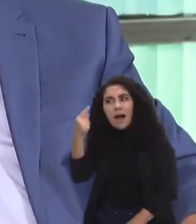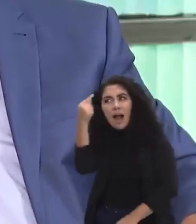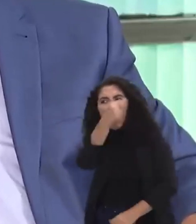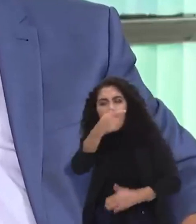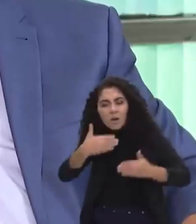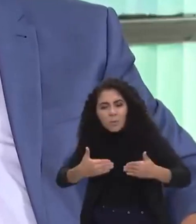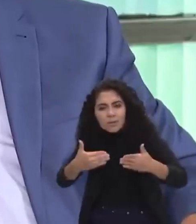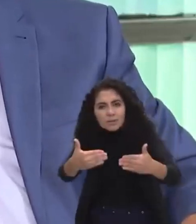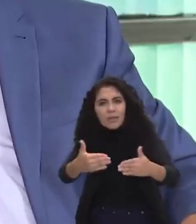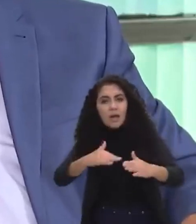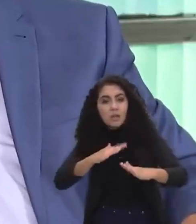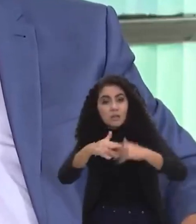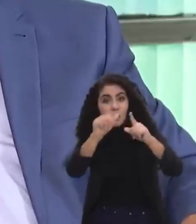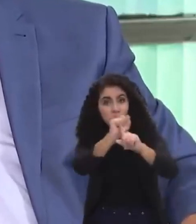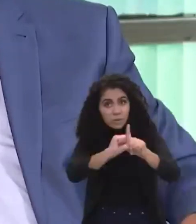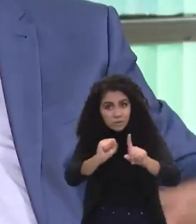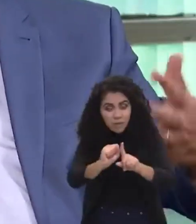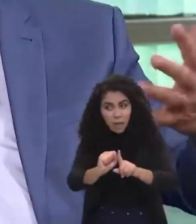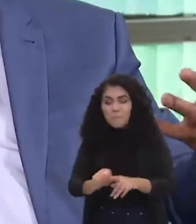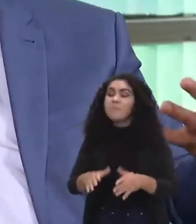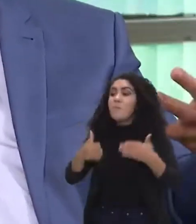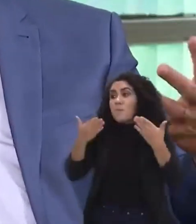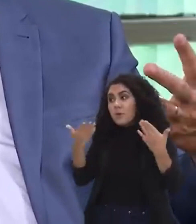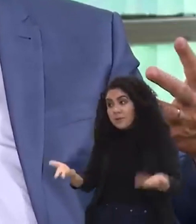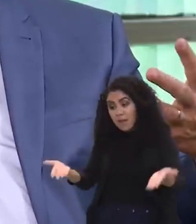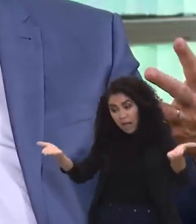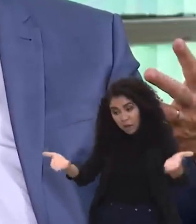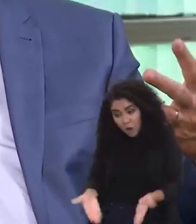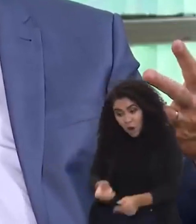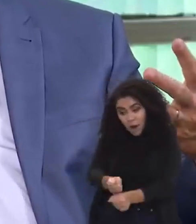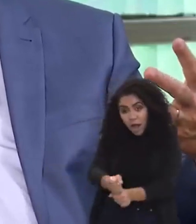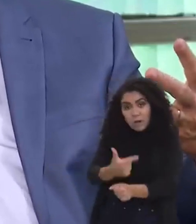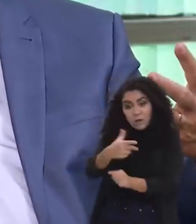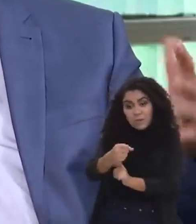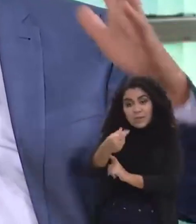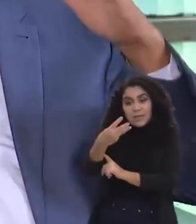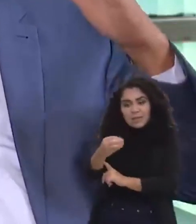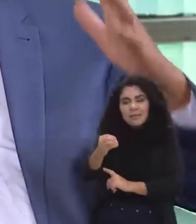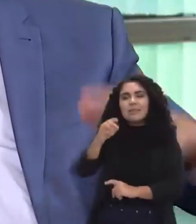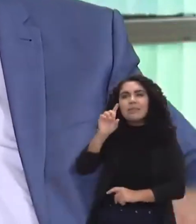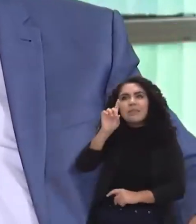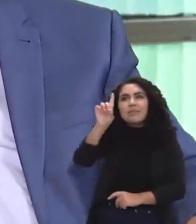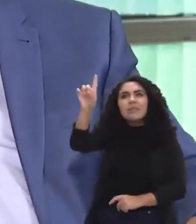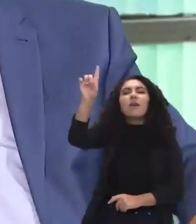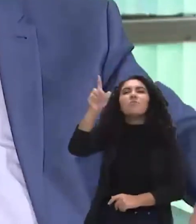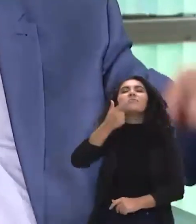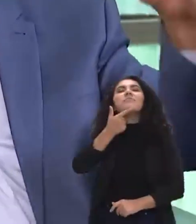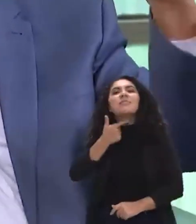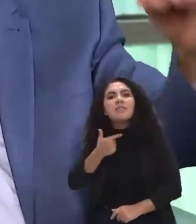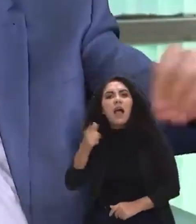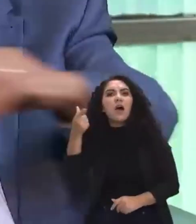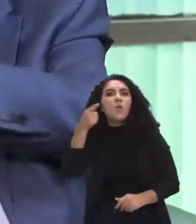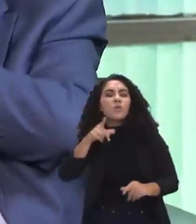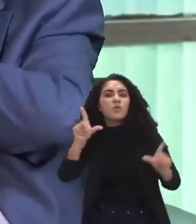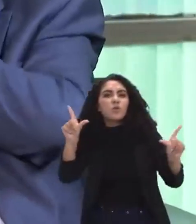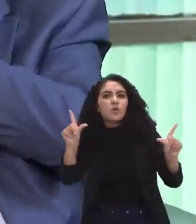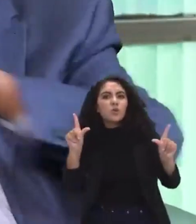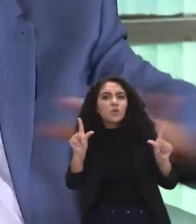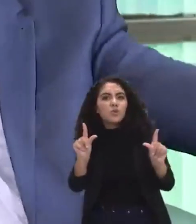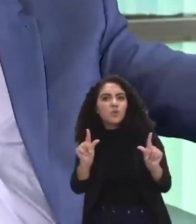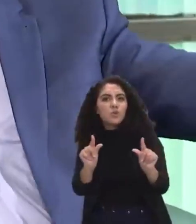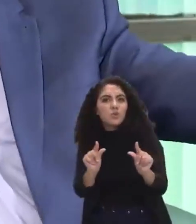doento social pois é pois olha nós chegamos em 2030 e se Deus quiser reduzindo